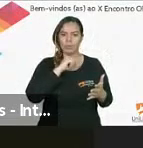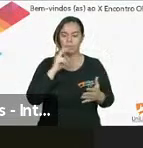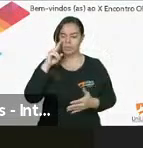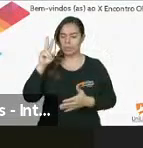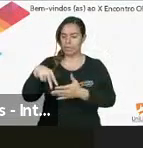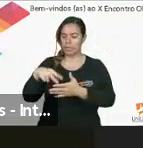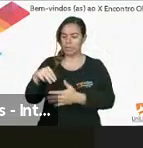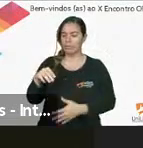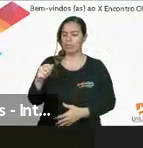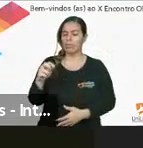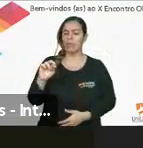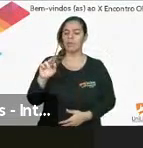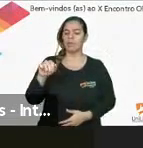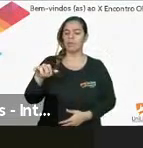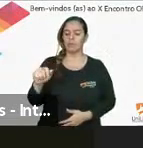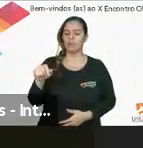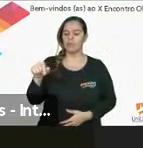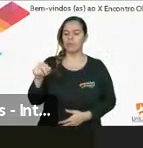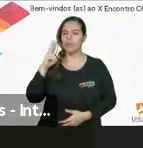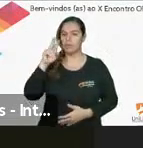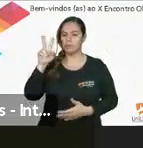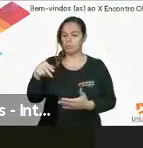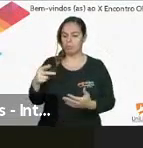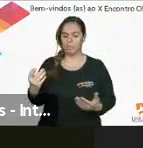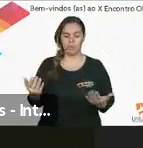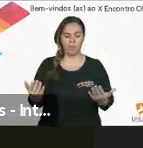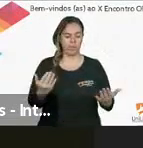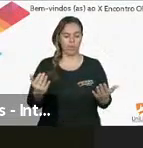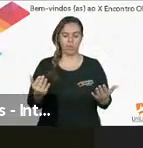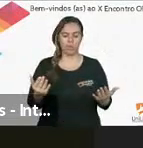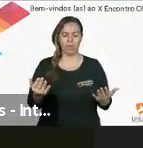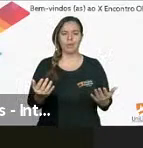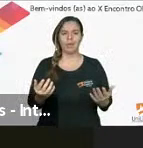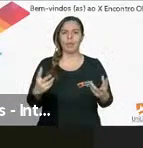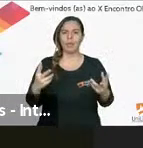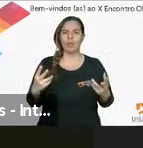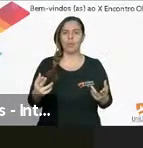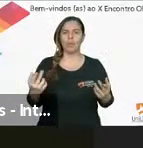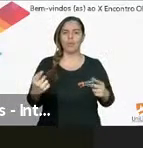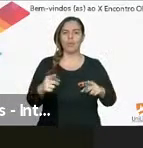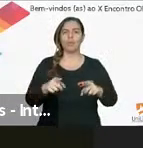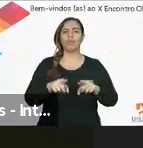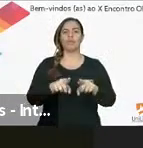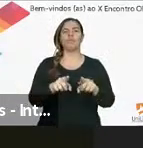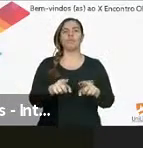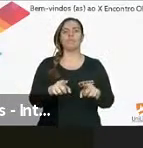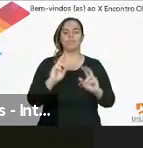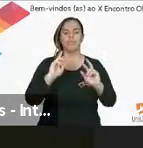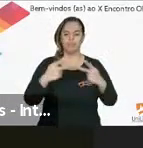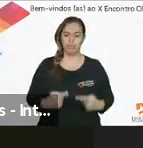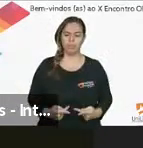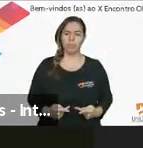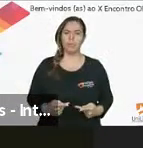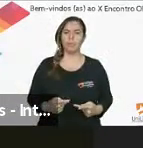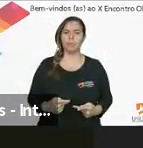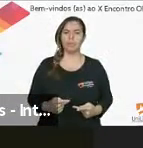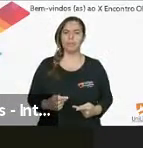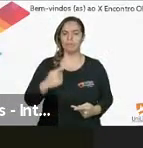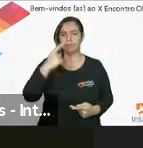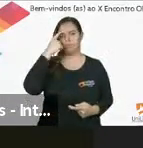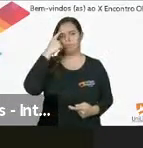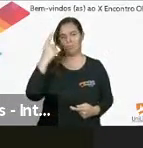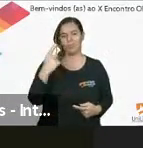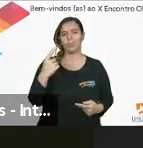Maturana, acham que os dois são duas versões do mesmo hino de exaltação do ser humano. Mas